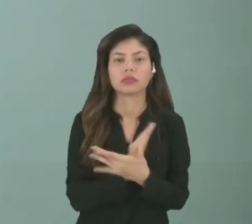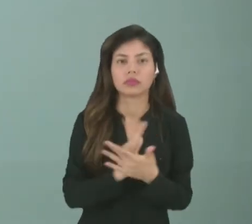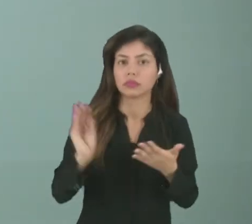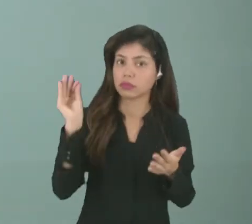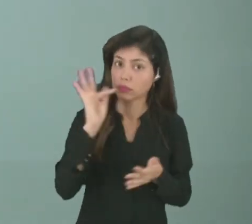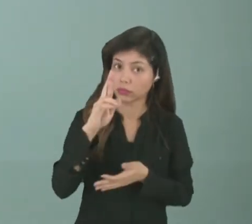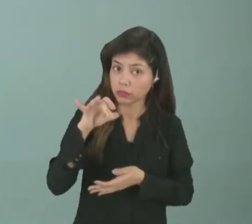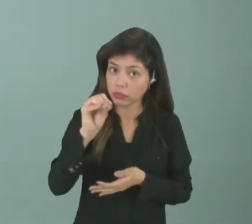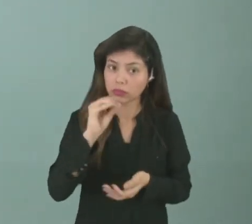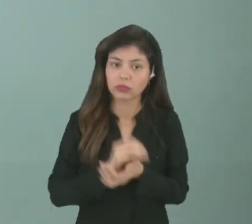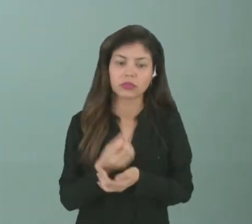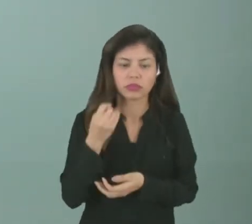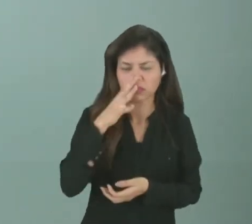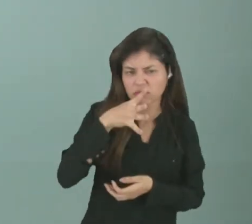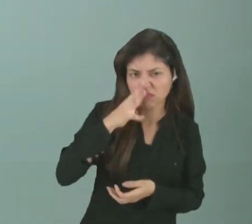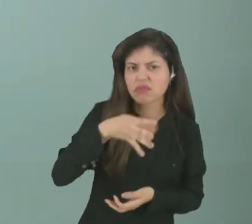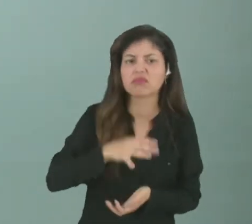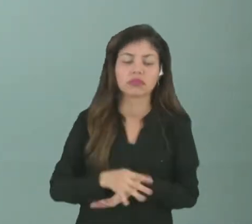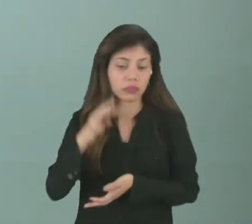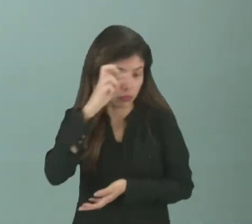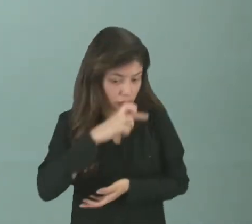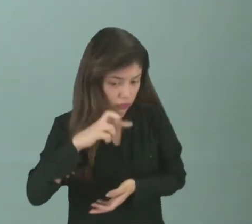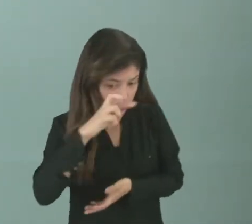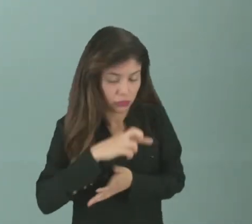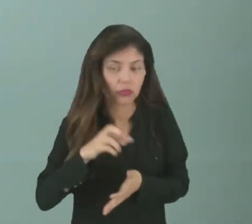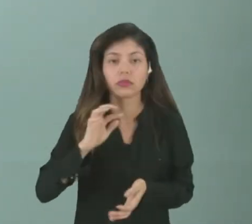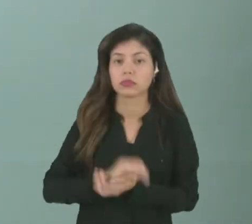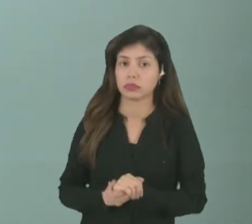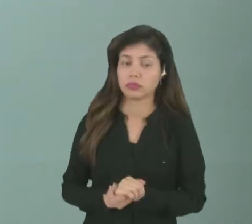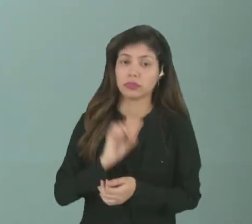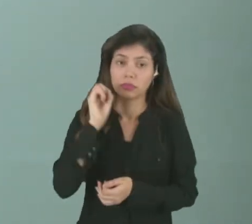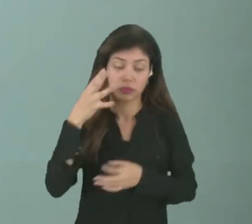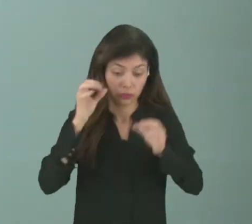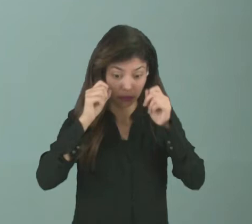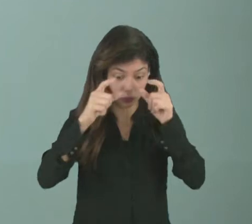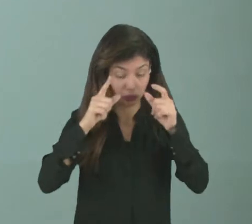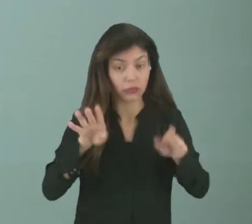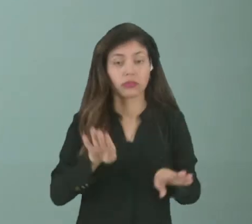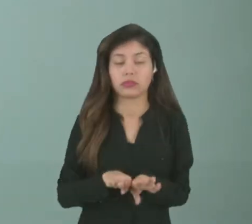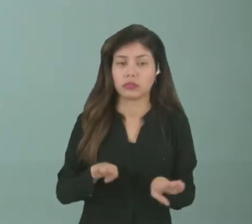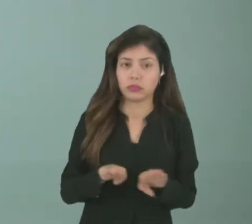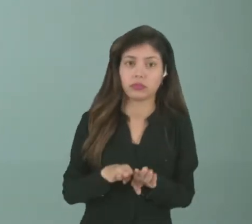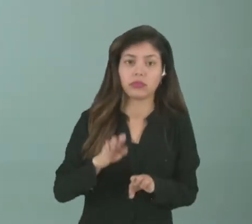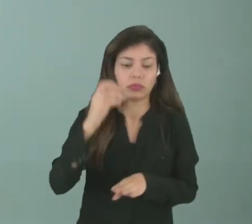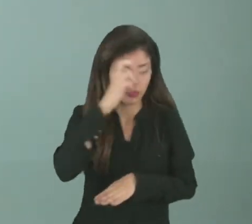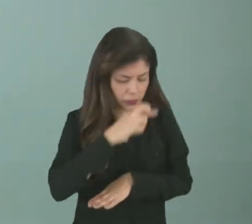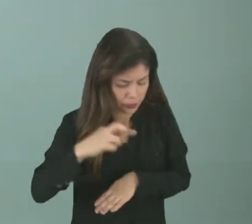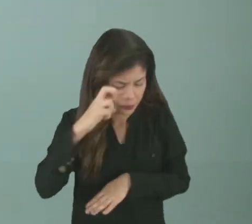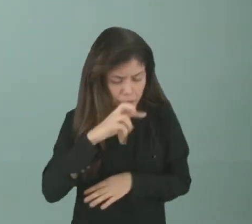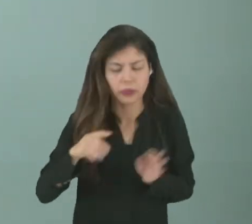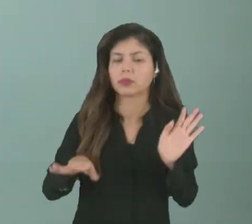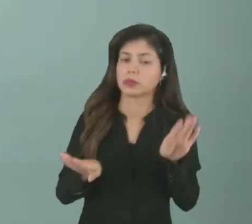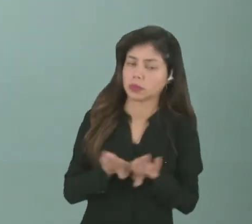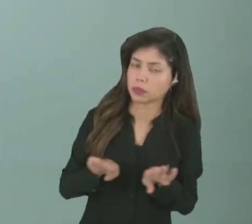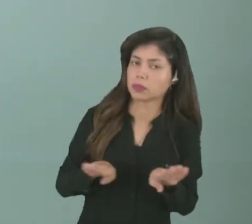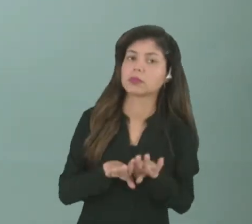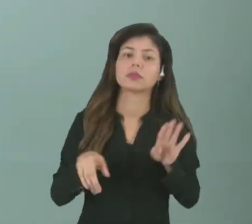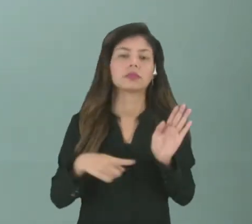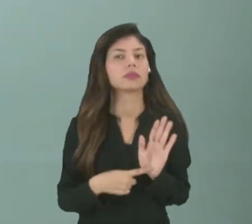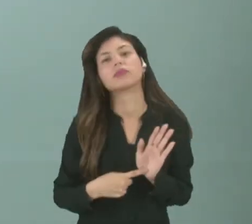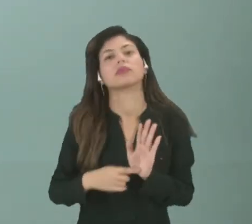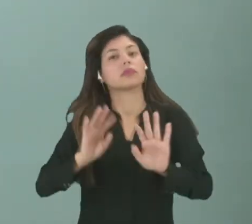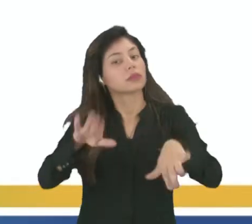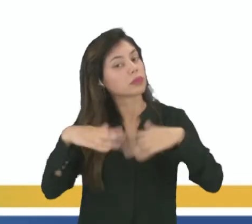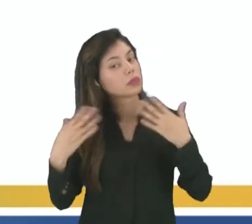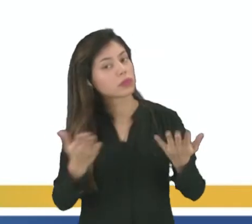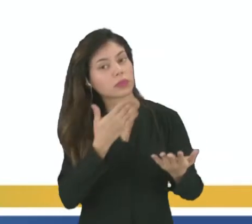fato, criticando, analisando, tá? Observando de maneira analítica, tá? Então,